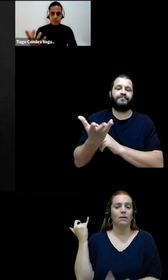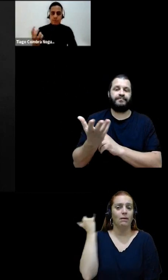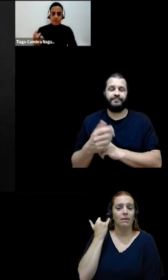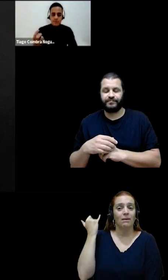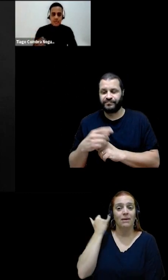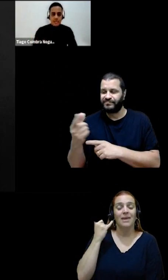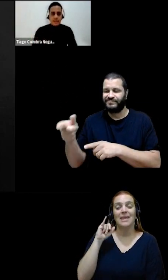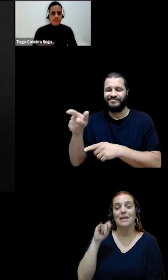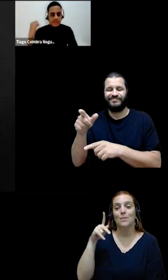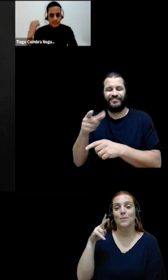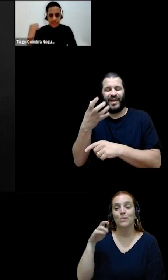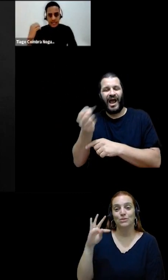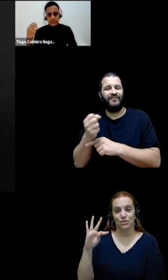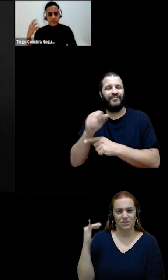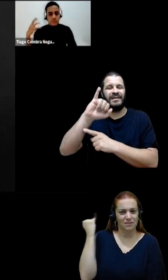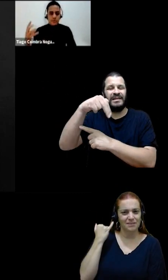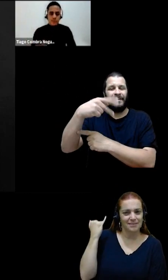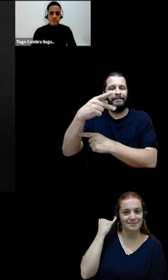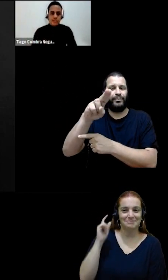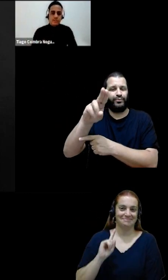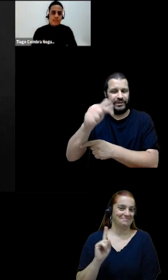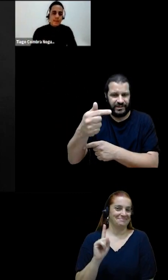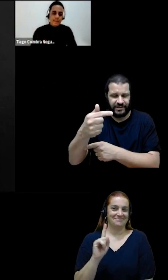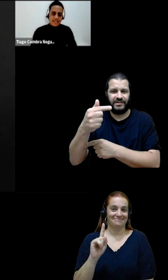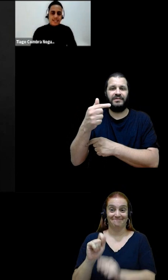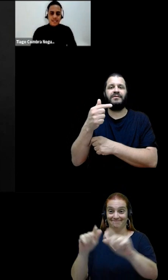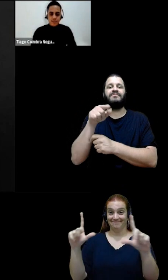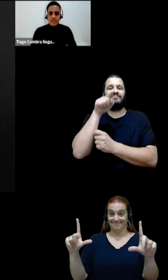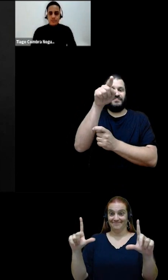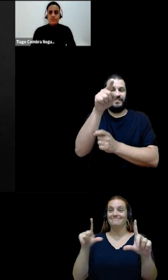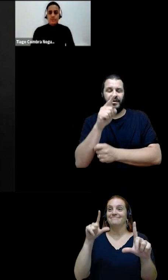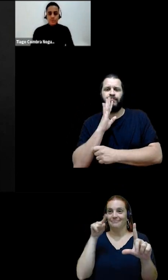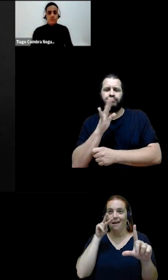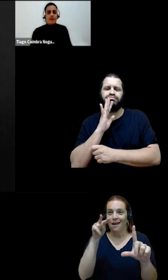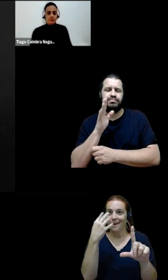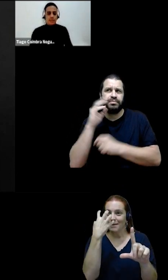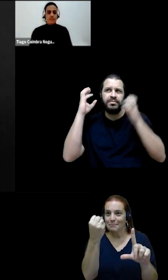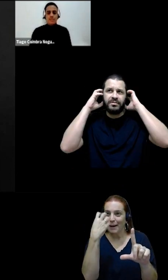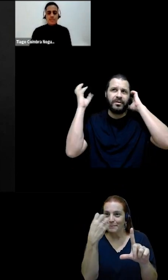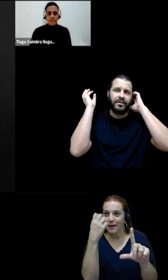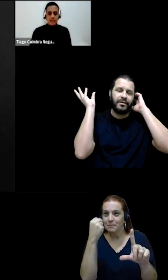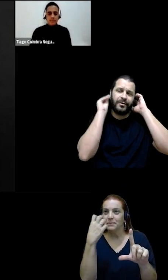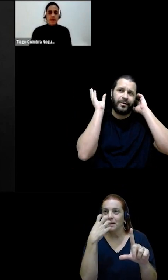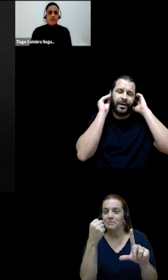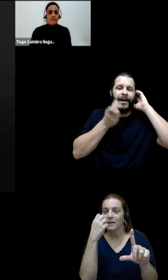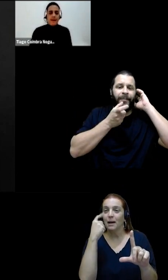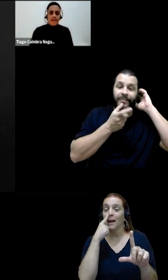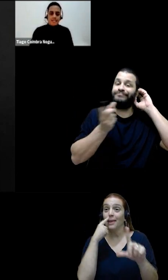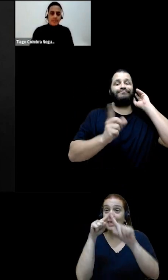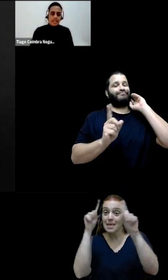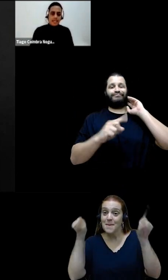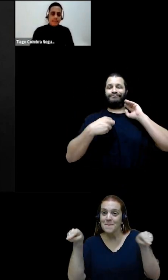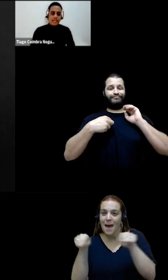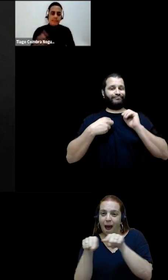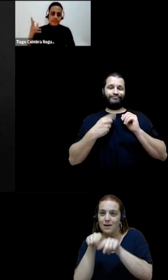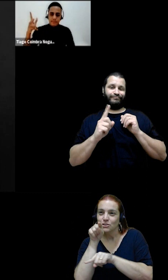input não vem dos fones de ouvido, mas sim de um retorno visual, né? Onde a gente tem, então, uma imagem,